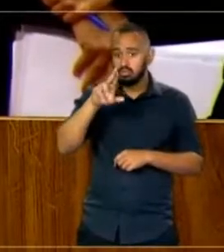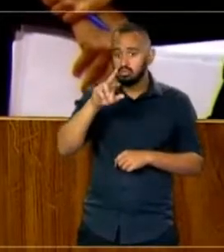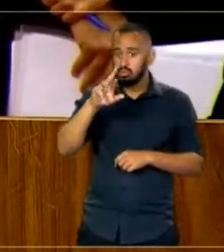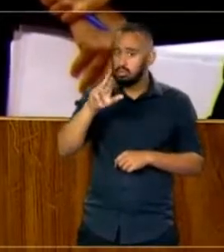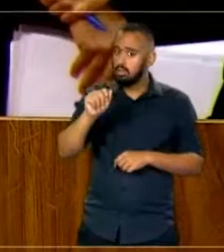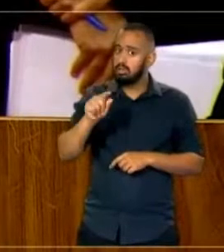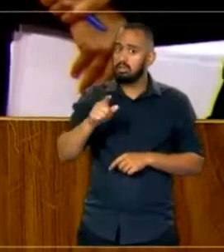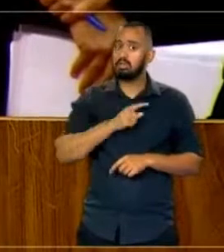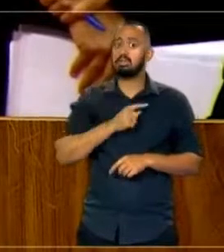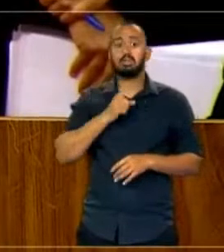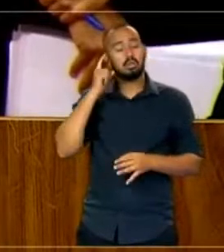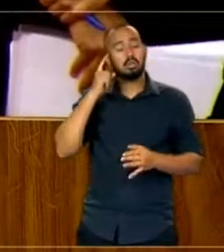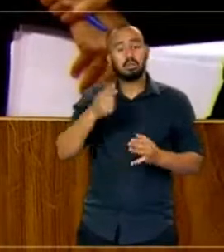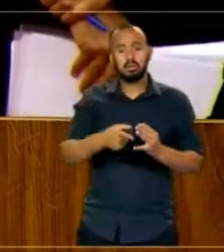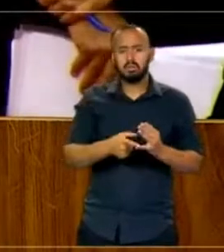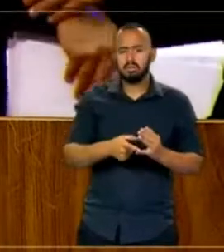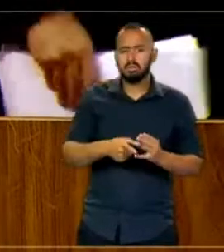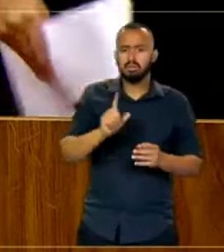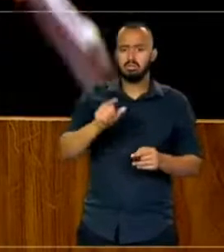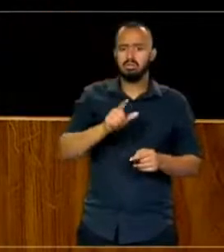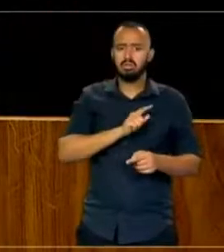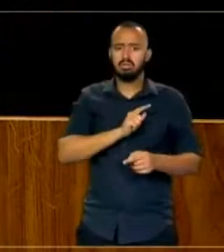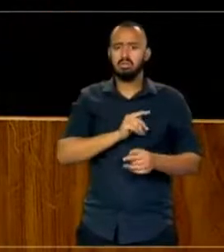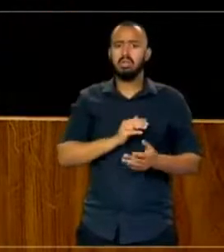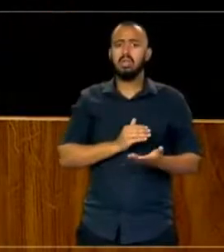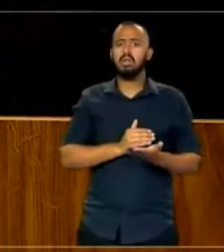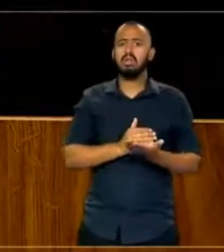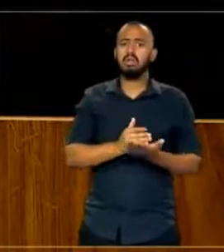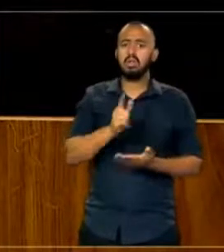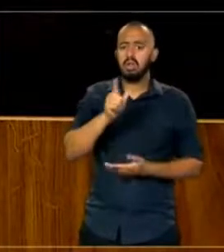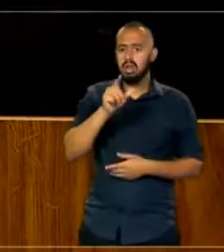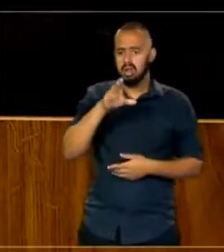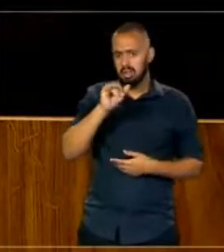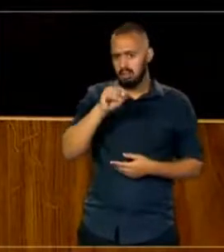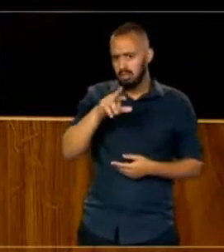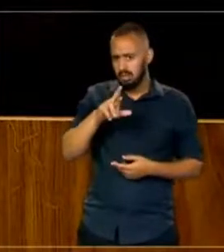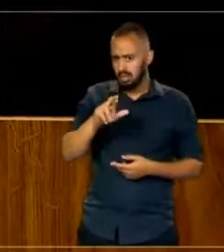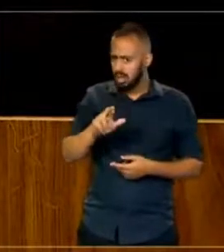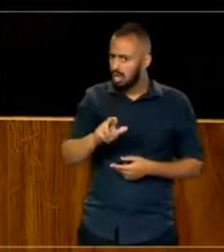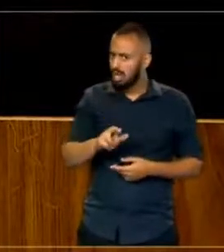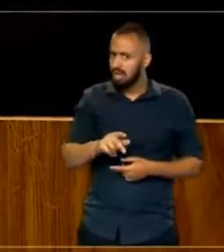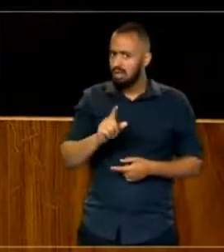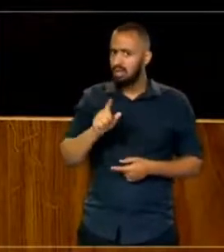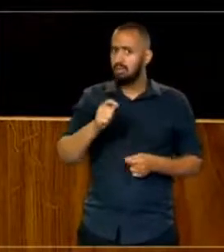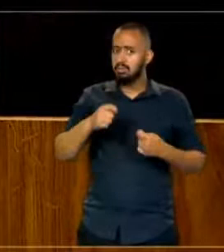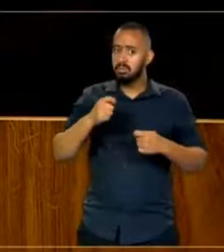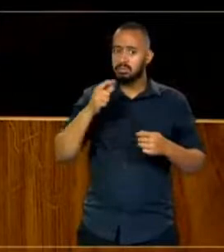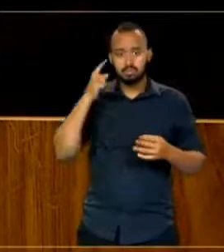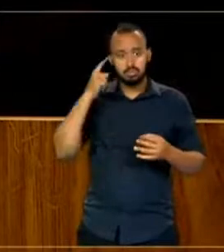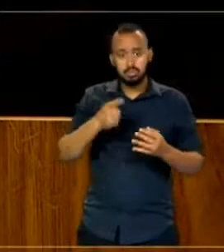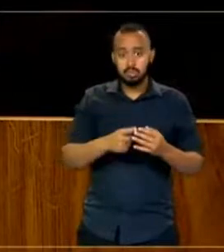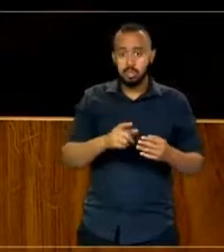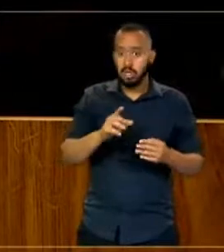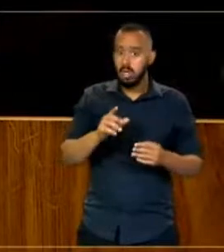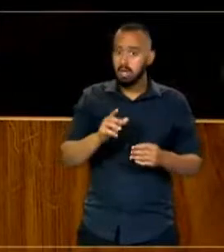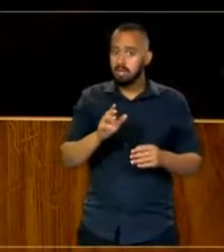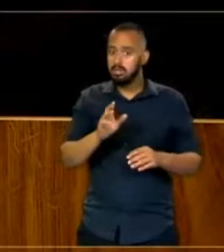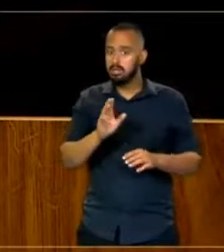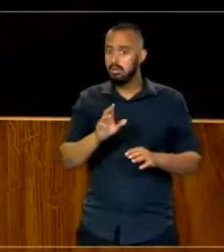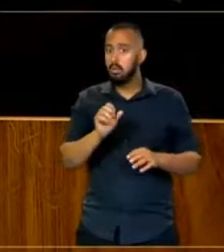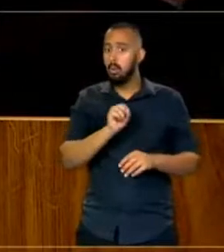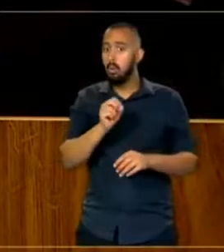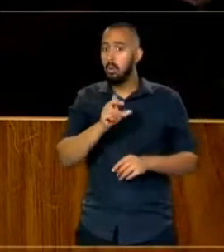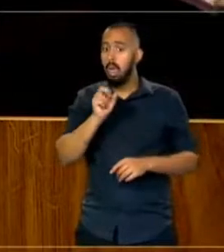como essas, mesmo em fase de liminar, precisam de ser tomadas como se fosse algo que pode ser um veneno ou